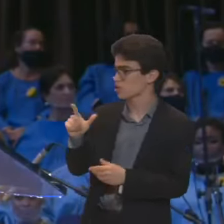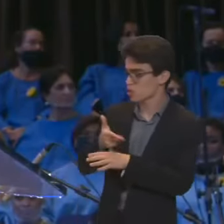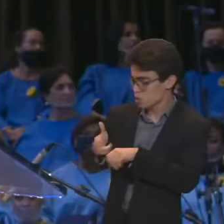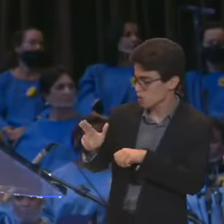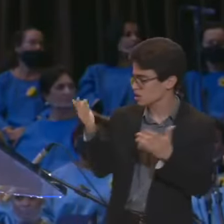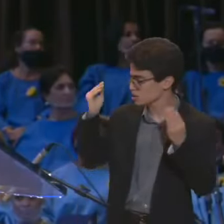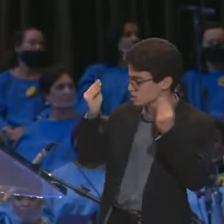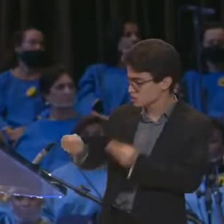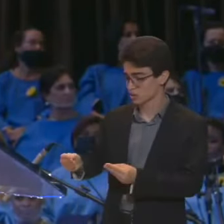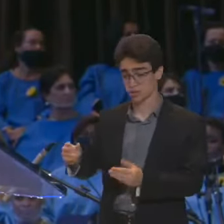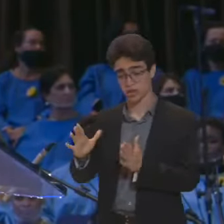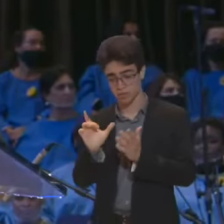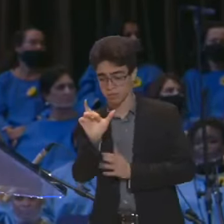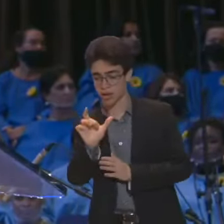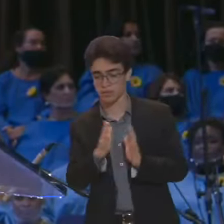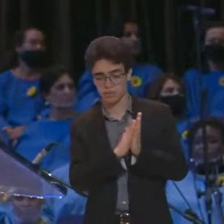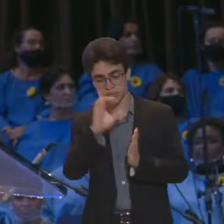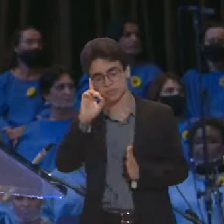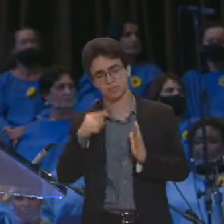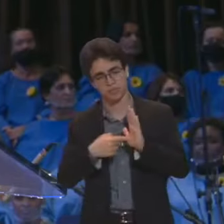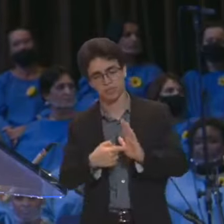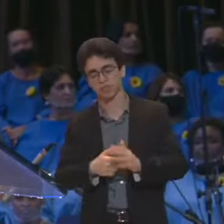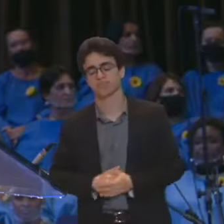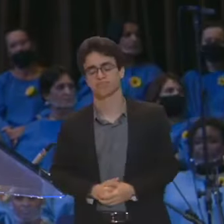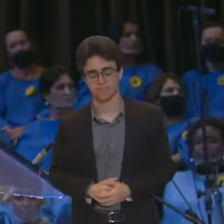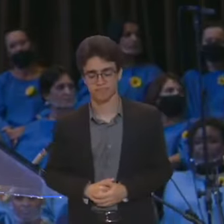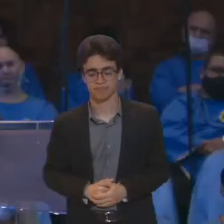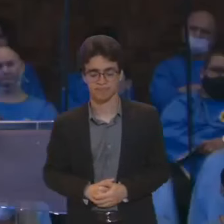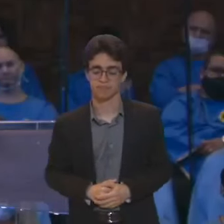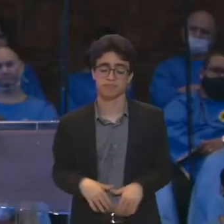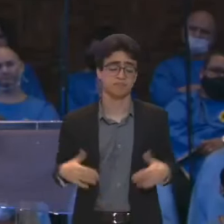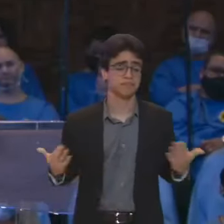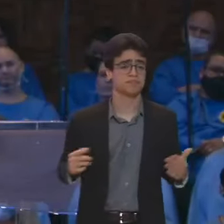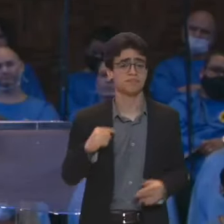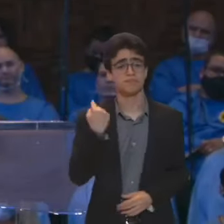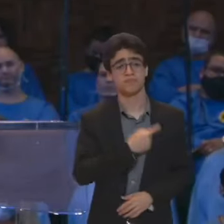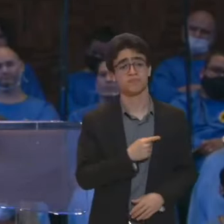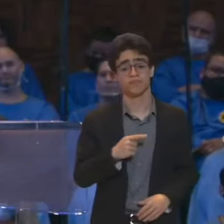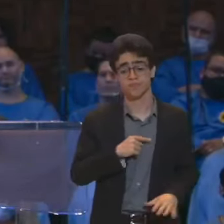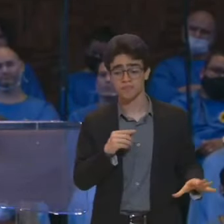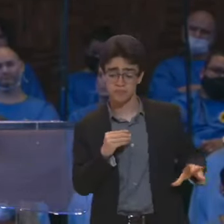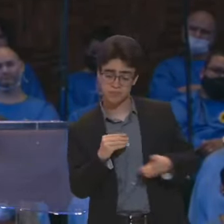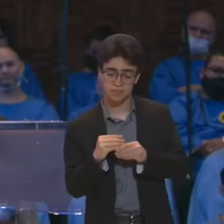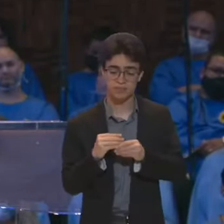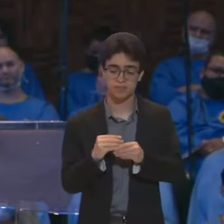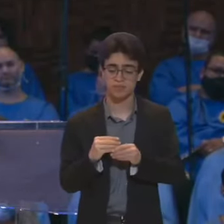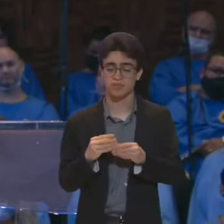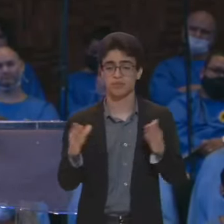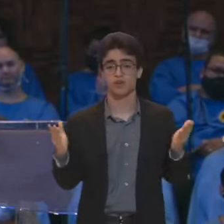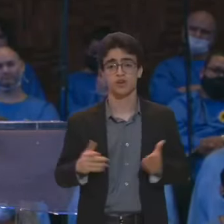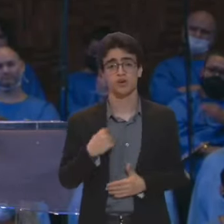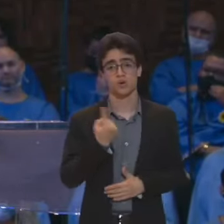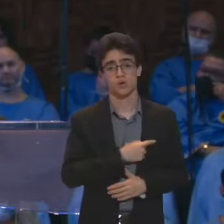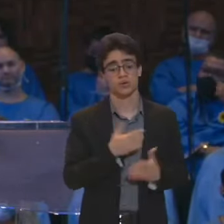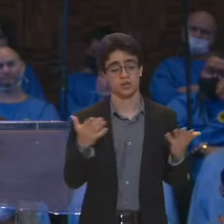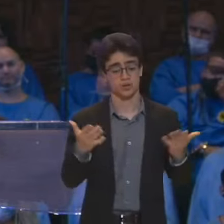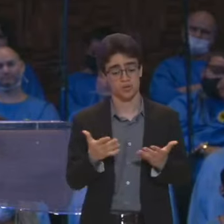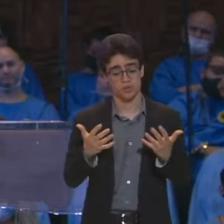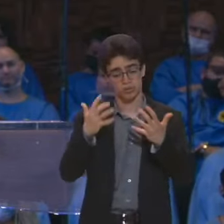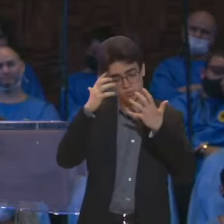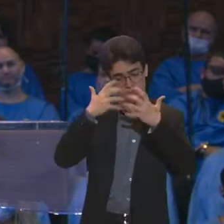vestiste. Temos que ir, temos que ajudar. E aí a gente introduz o assunto da nossa meditação dessa